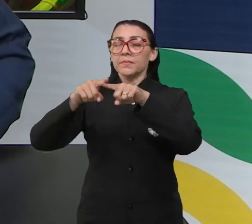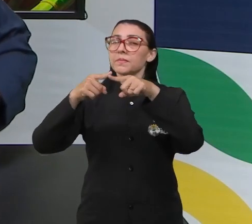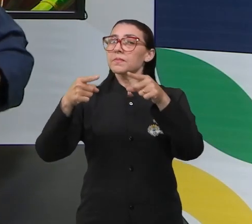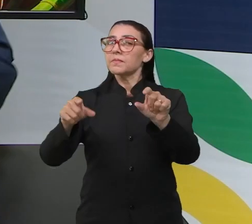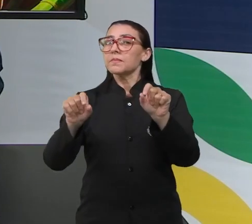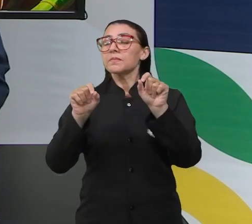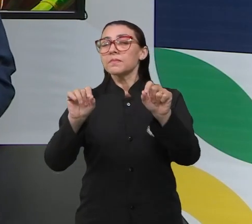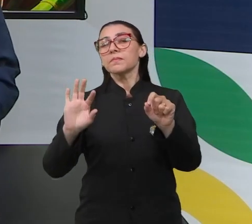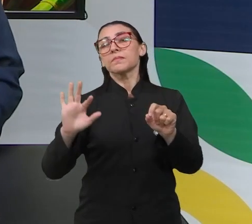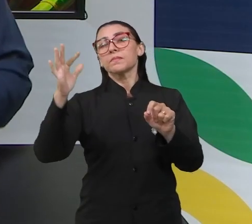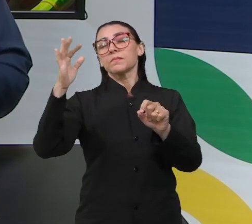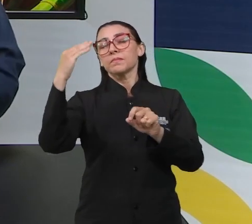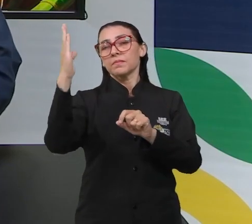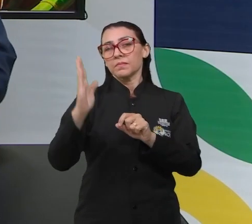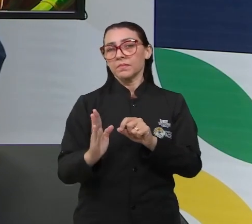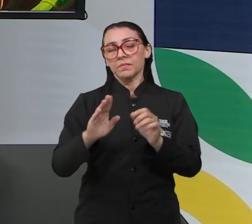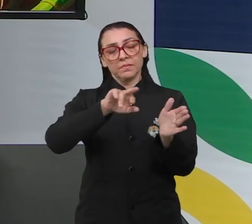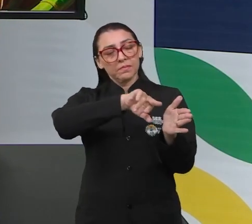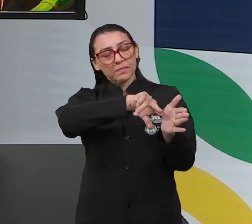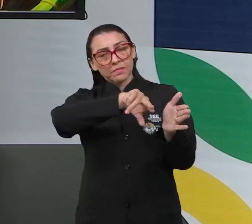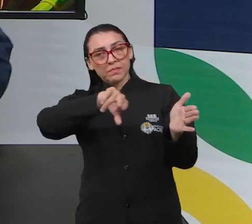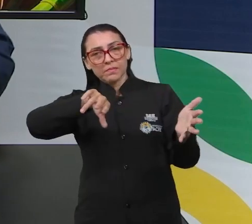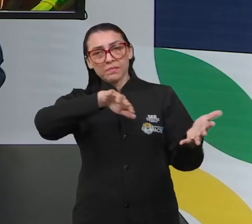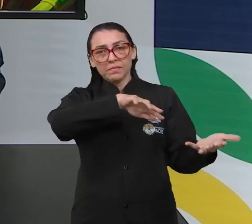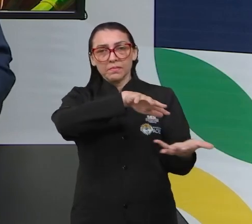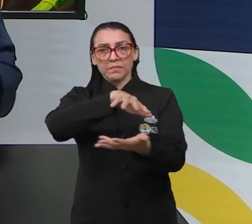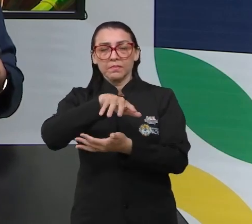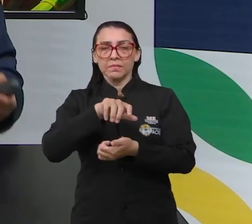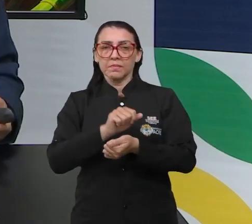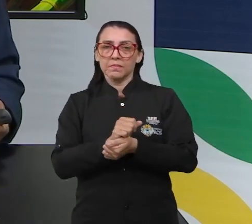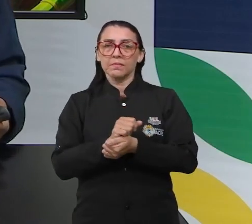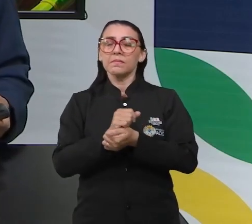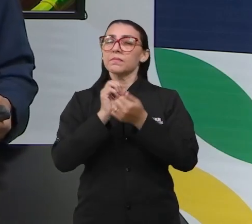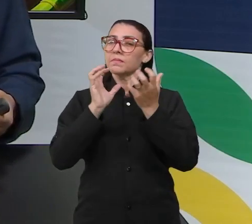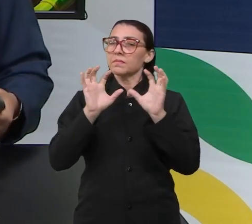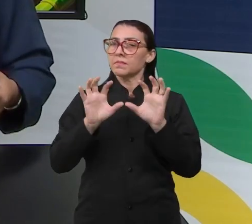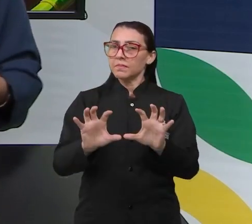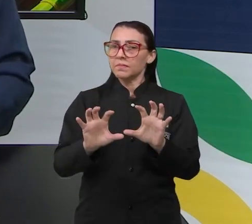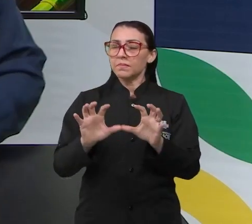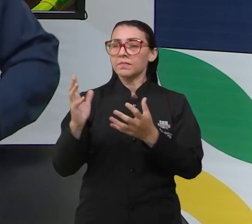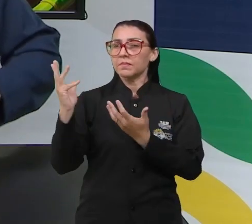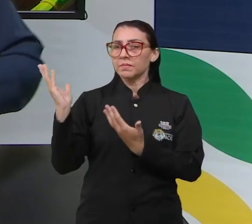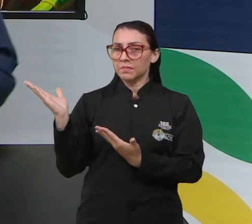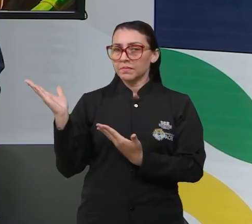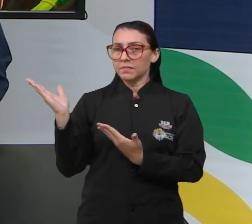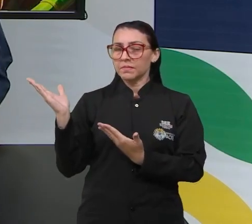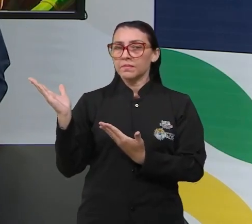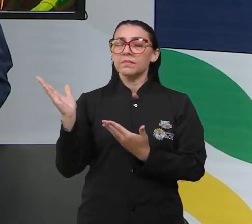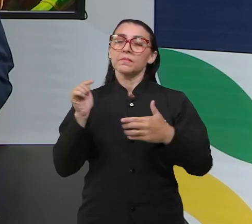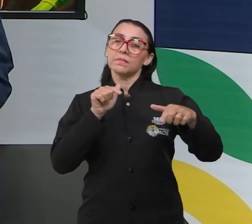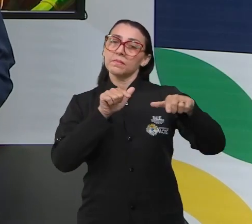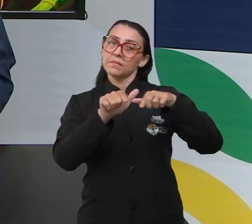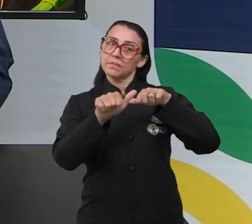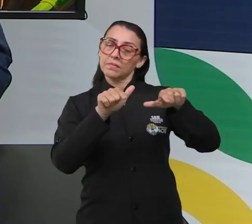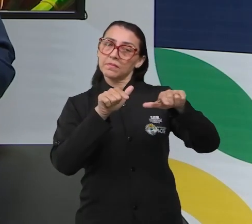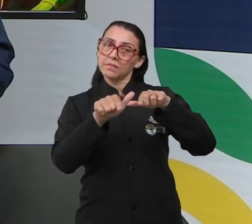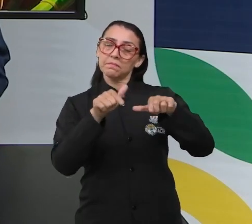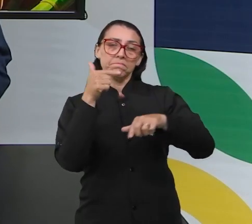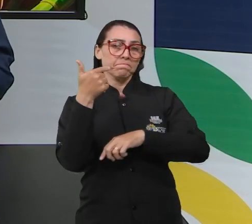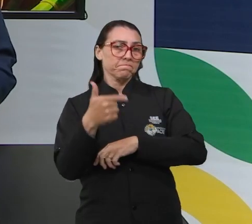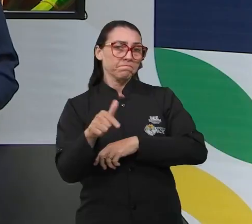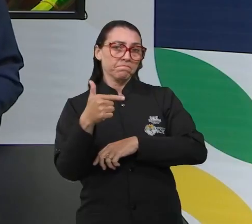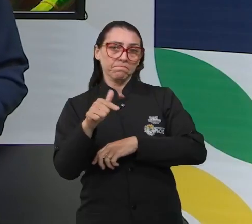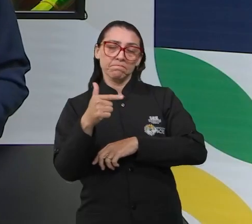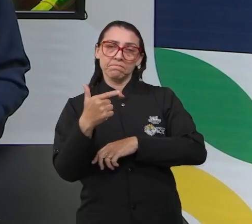o que acontece no Brasil e em várias partes do mundo é basicamente isso. Muitos desses trabalhadores não têm